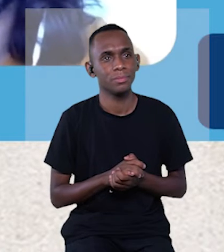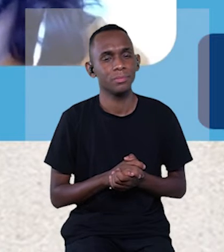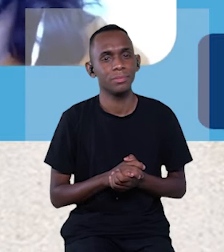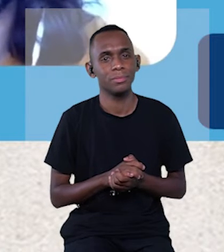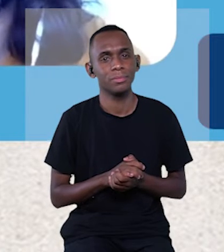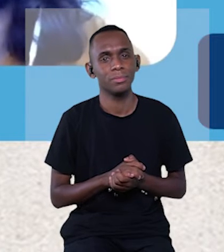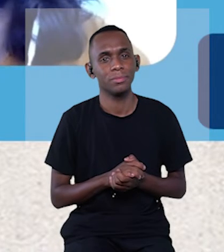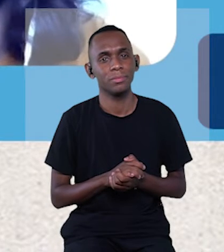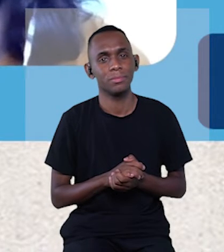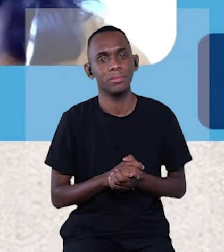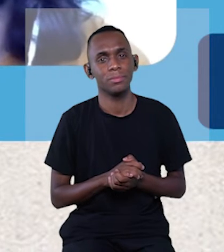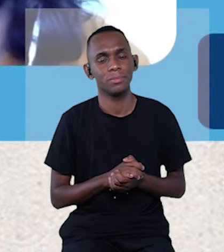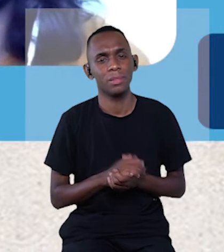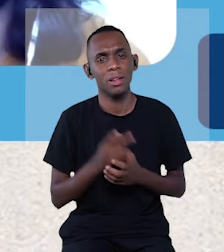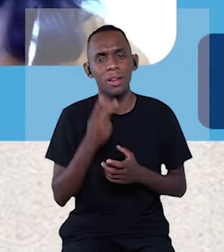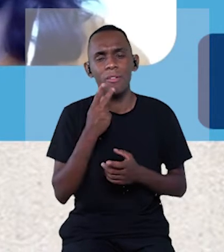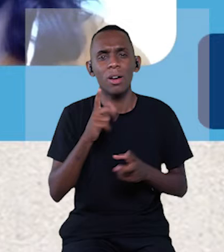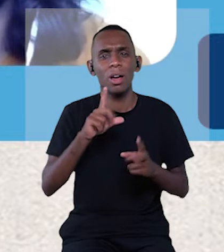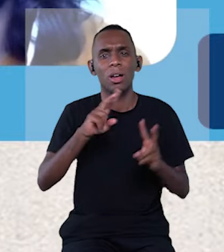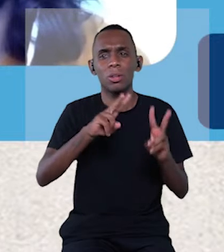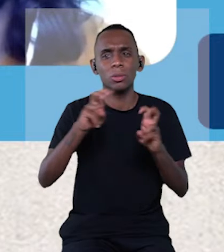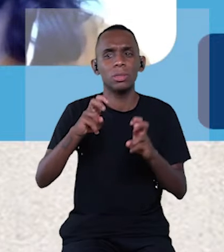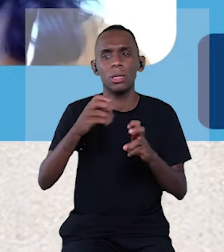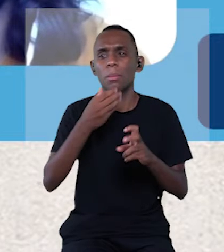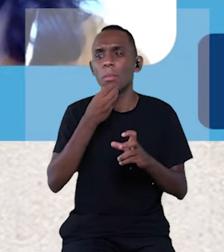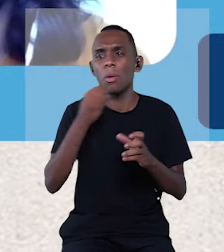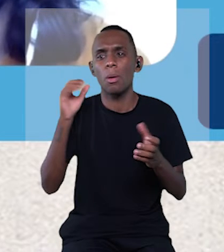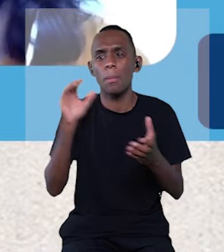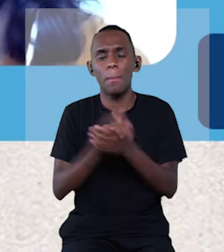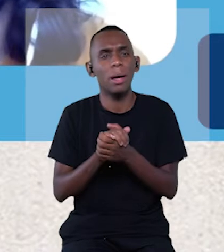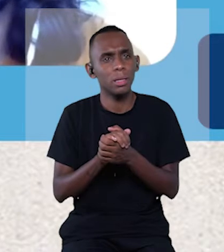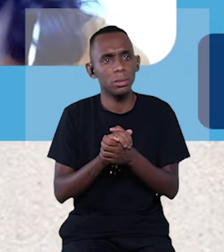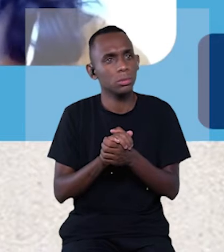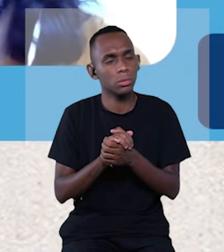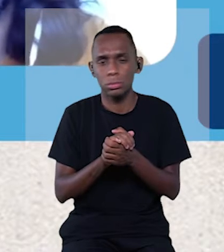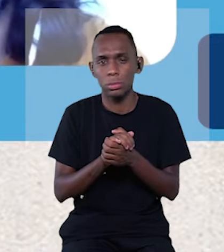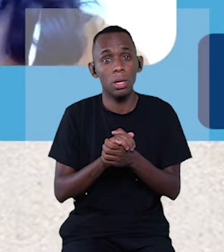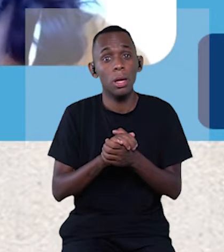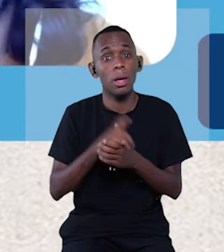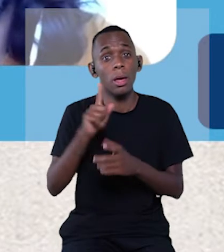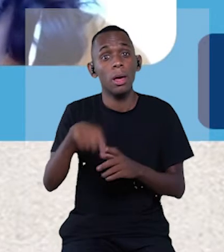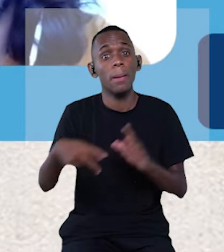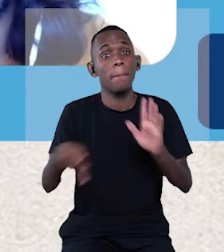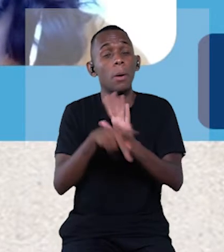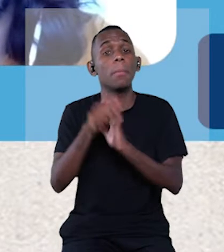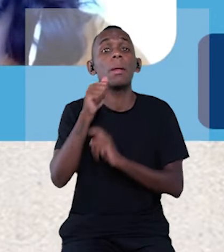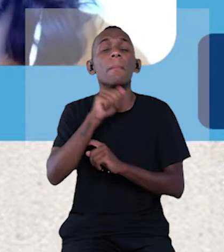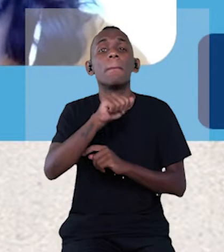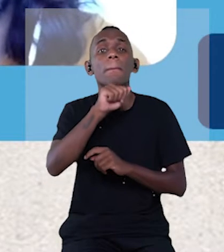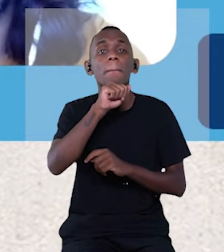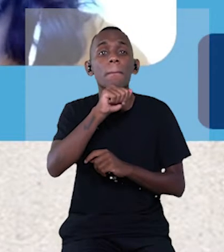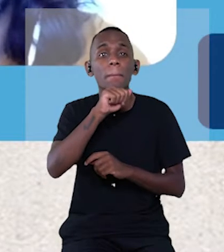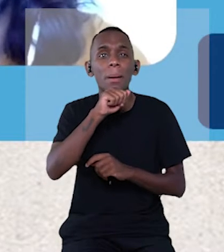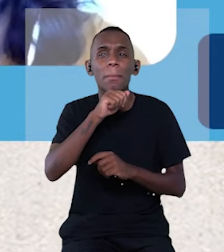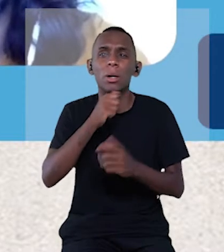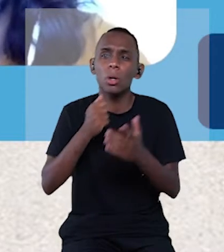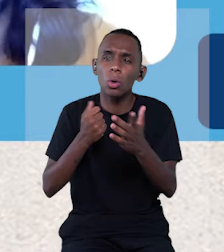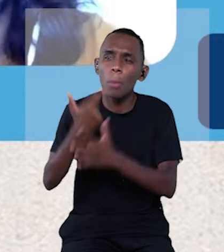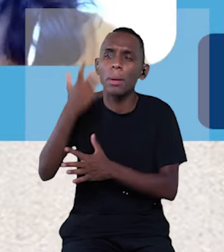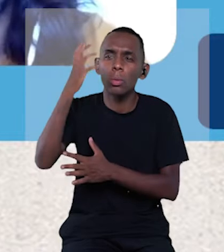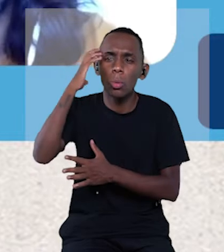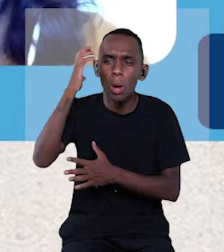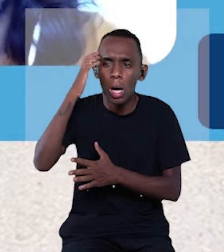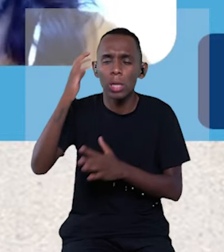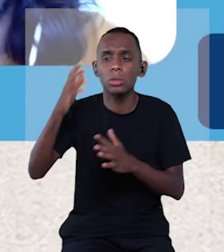ela fala que tem a ver alguma coisa com o marido dela? Eu não estou conseguindo... Não, é da mãe, que ela fala que ia